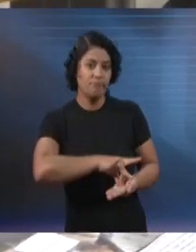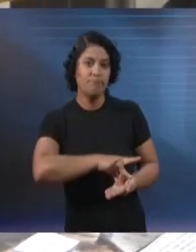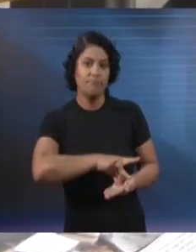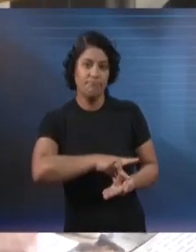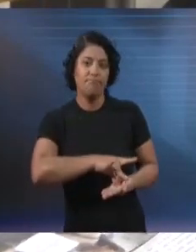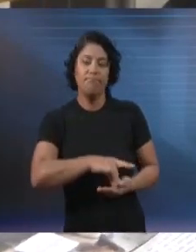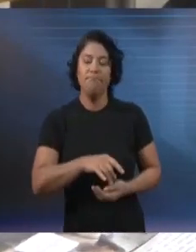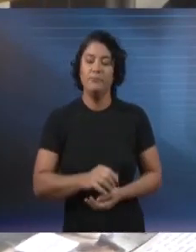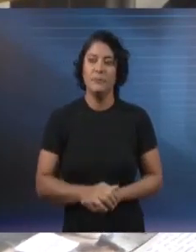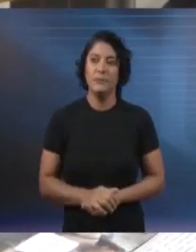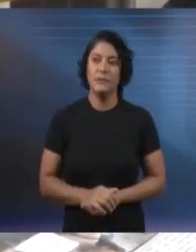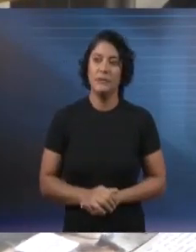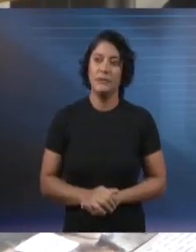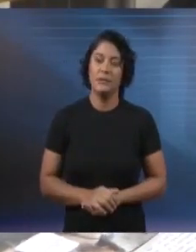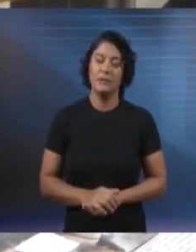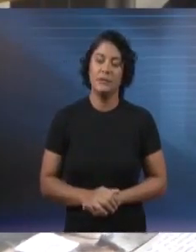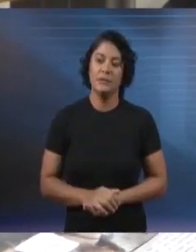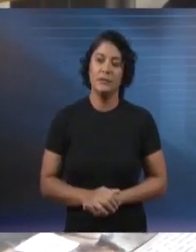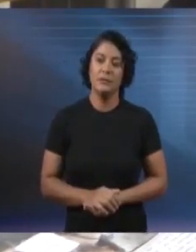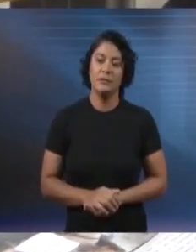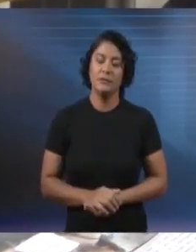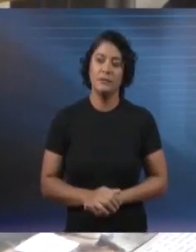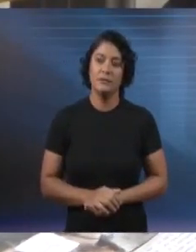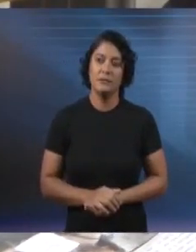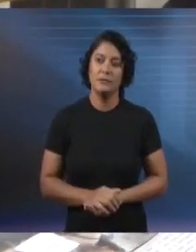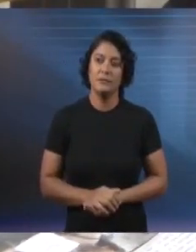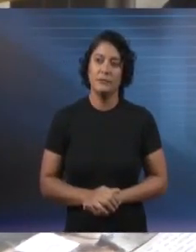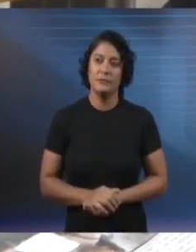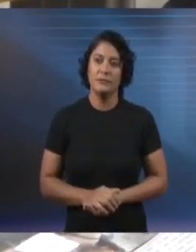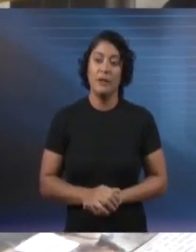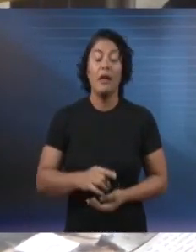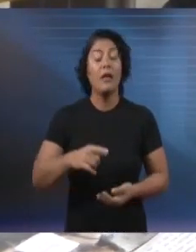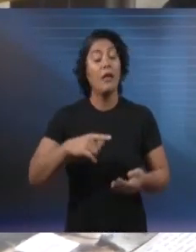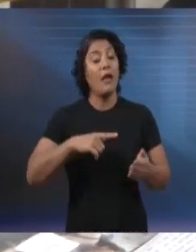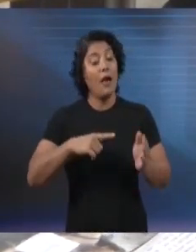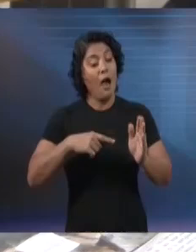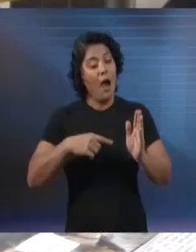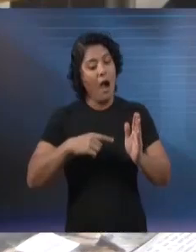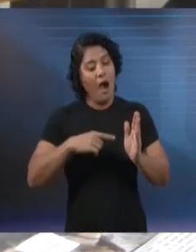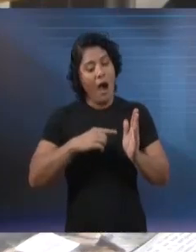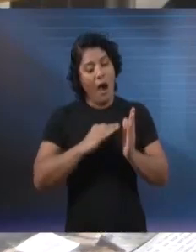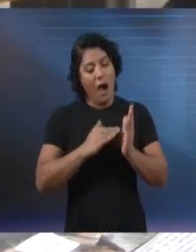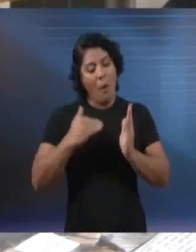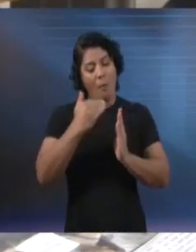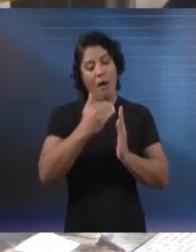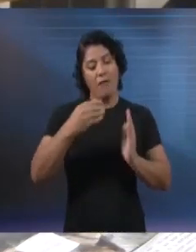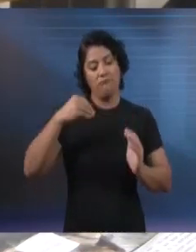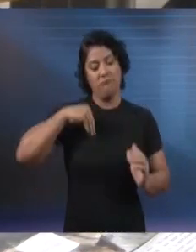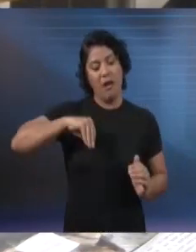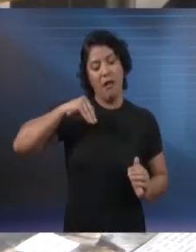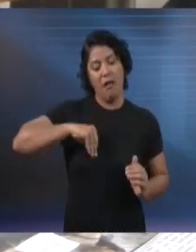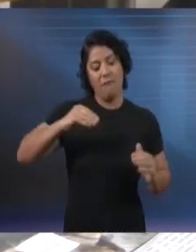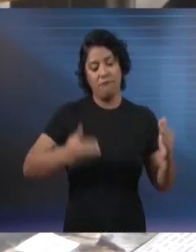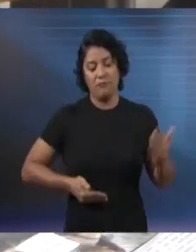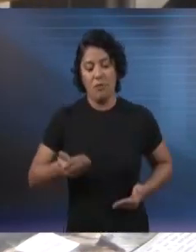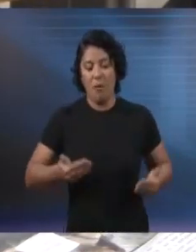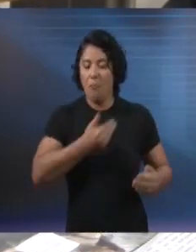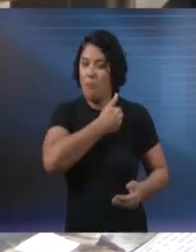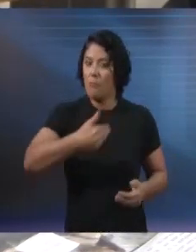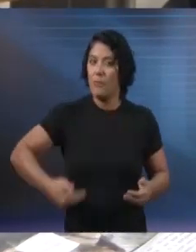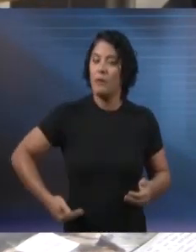ver a realização do aumento para o funcionário público. Mas não se pode